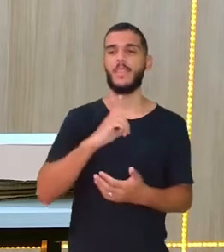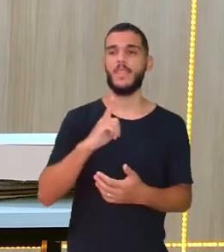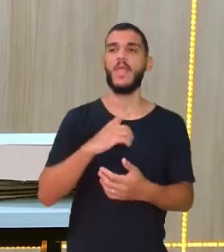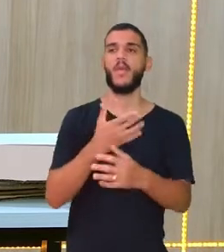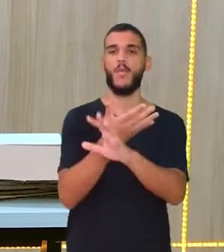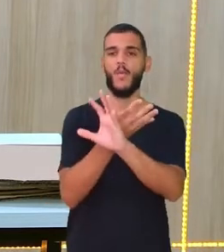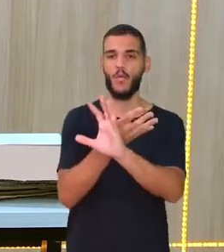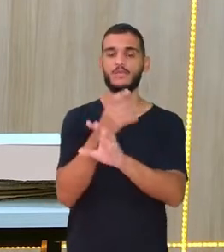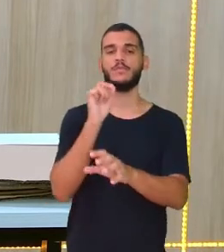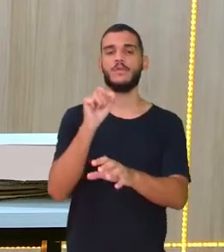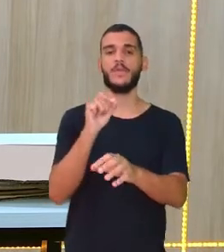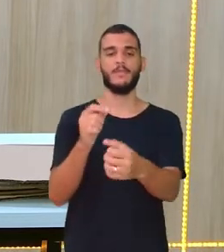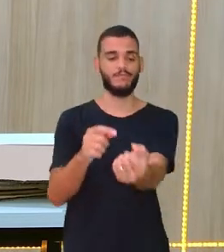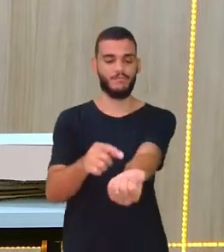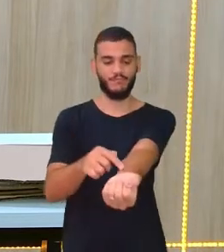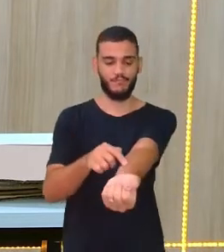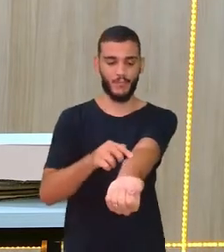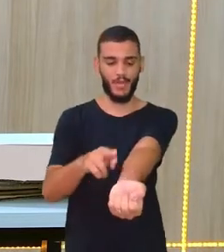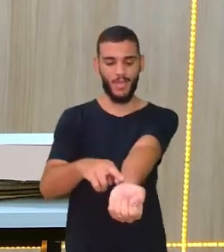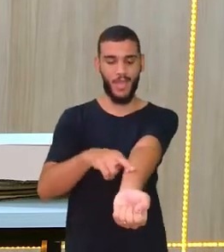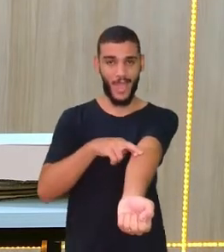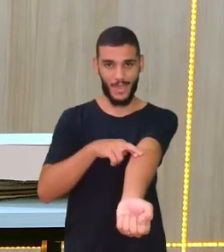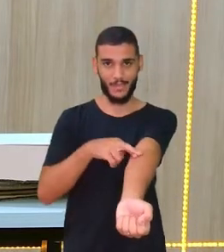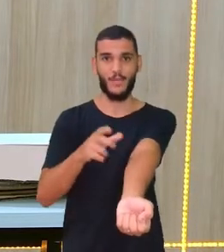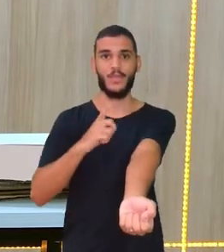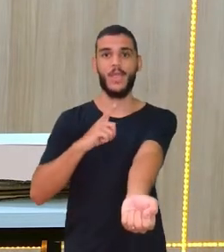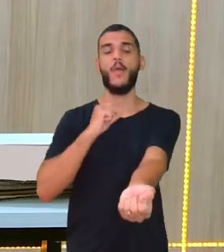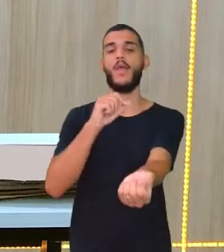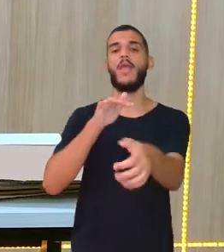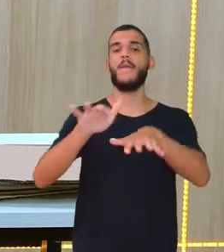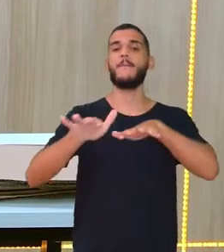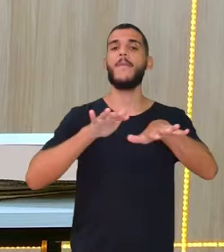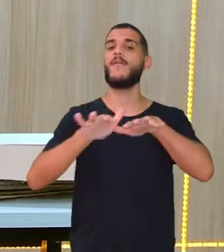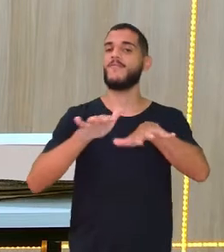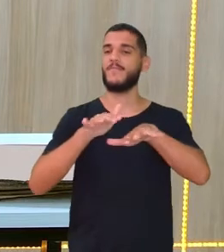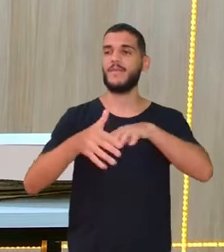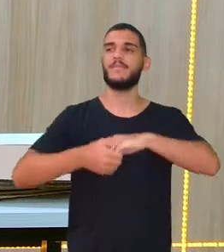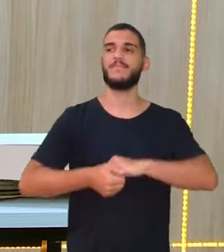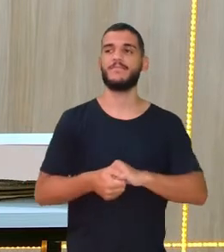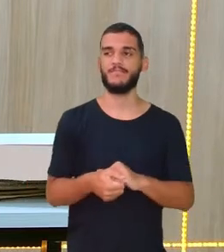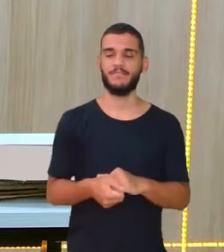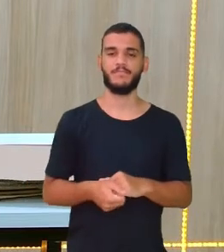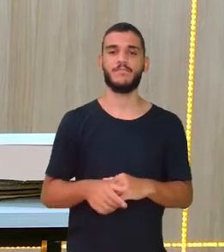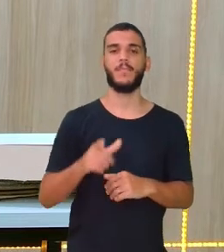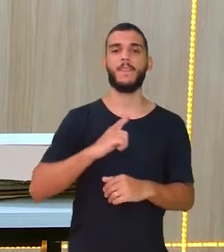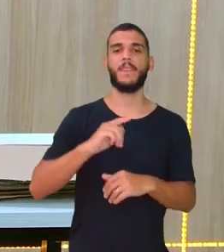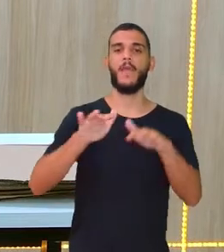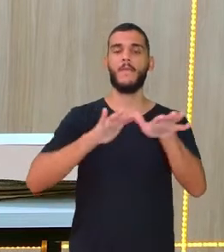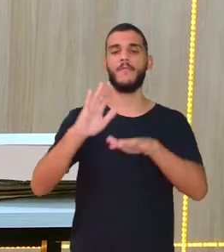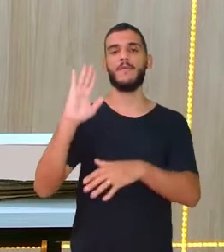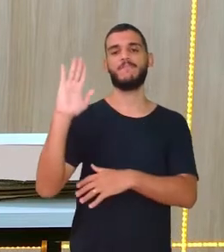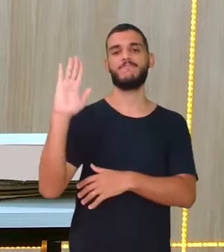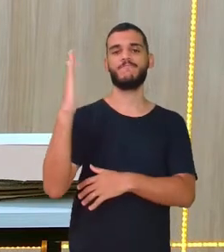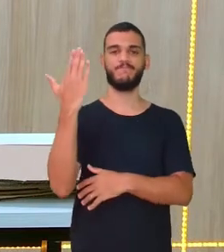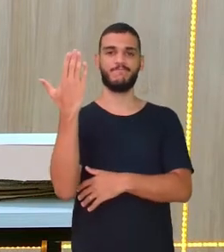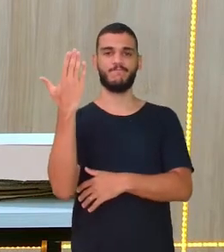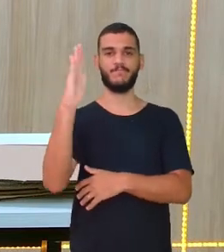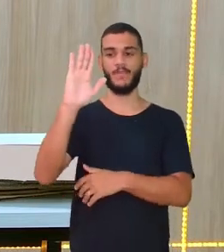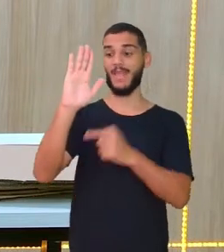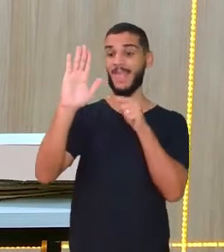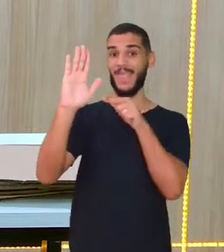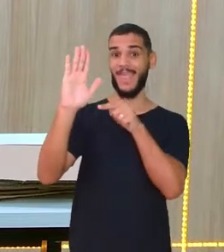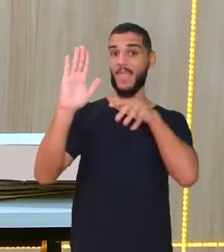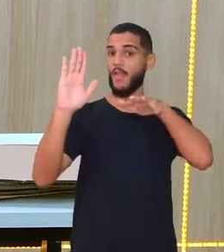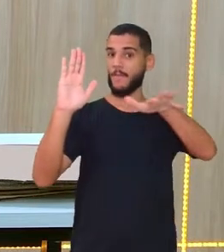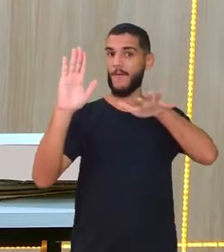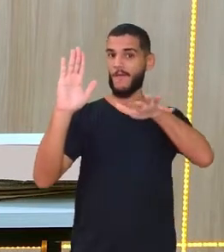e o rádio, que a gente consegue fazer esse movimento, né? Então, graças a essa ação